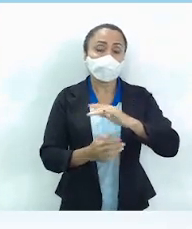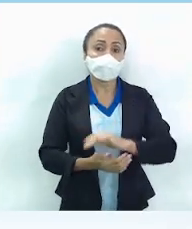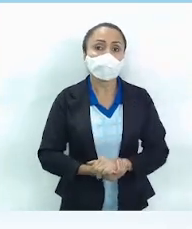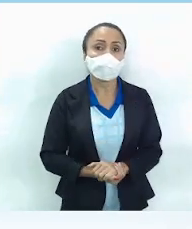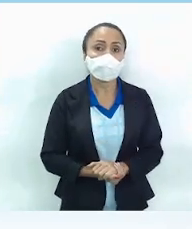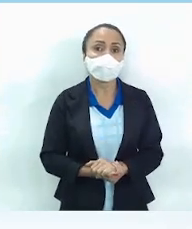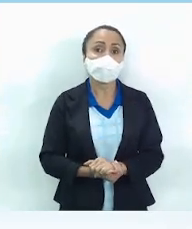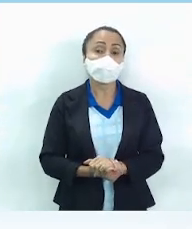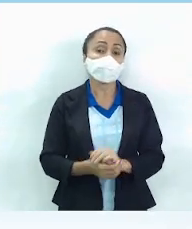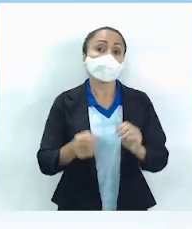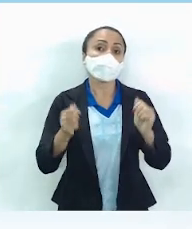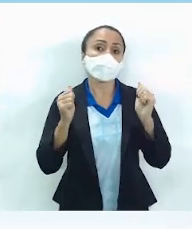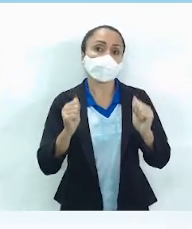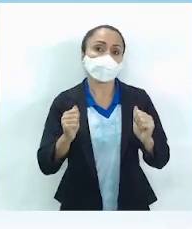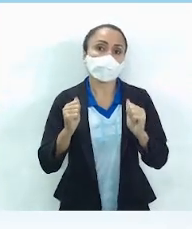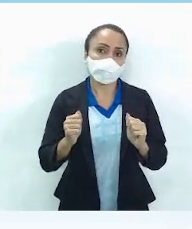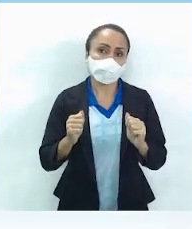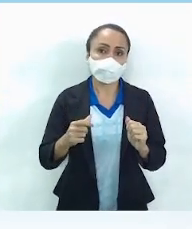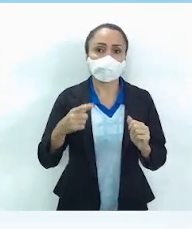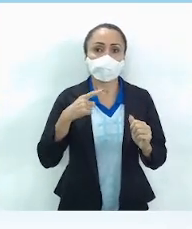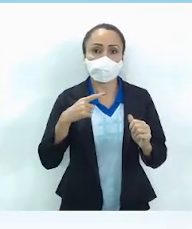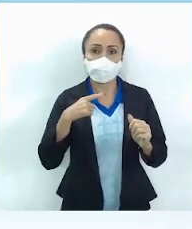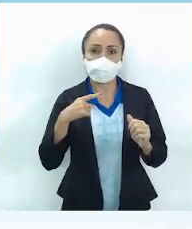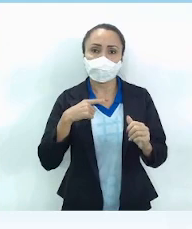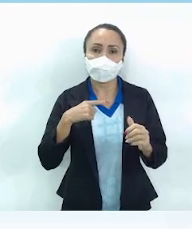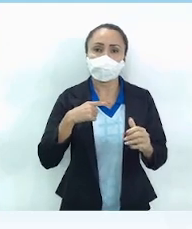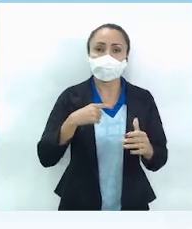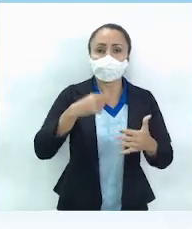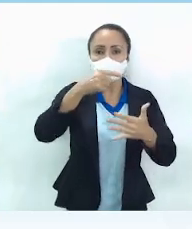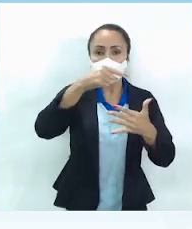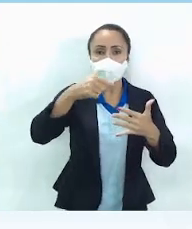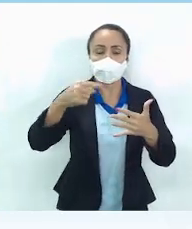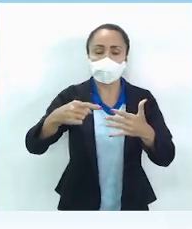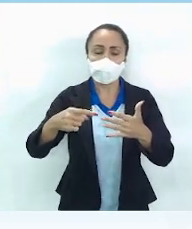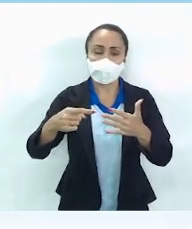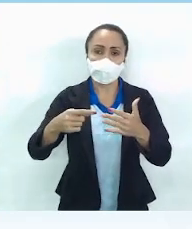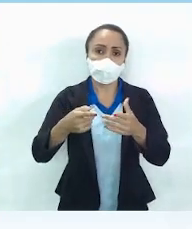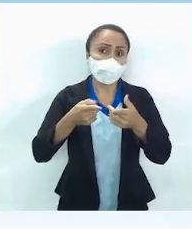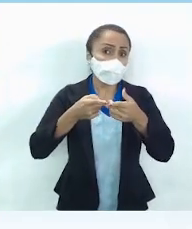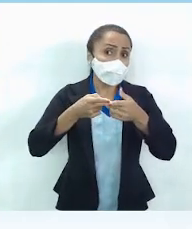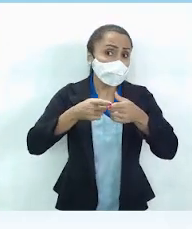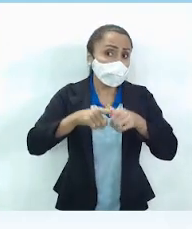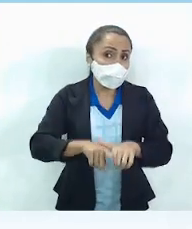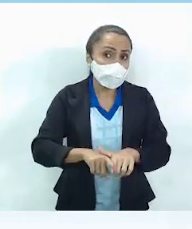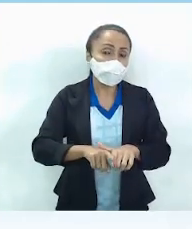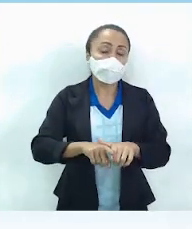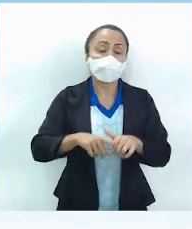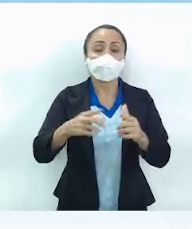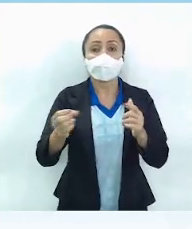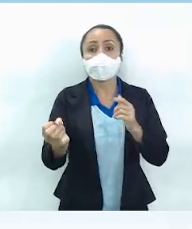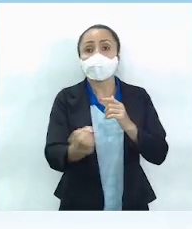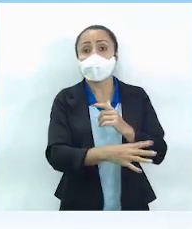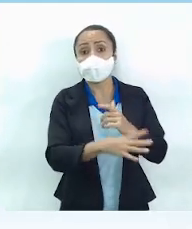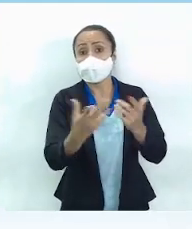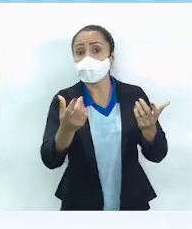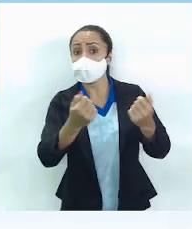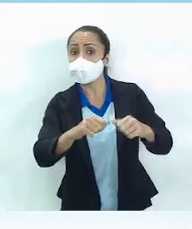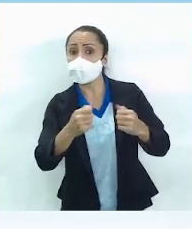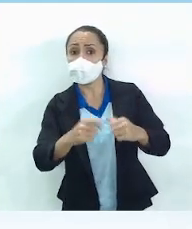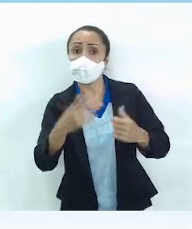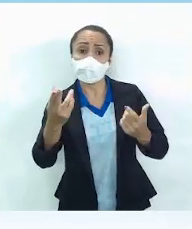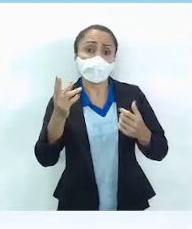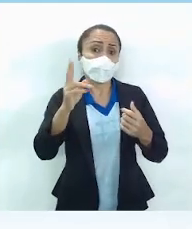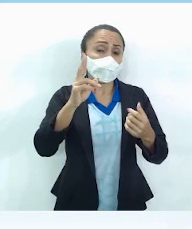incubadoras, elas possam lançar tendências alinhadas ao quê? Às novas necessidades dos usuários,